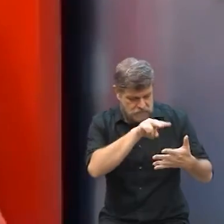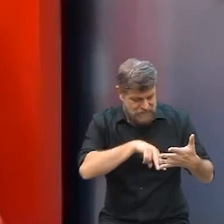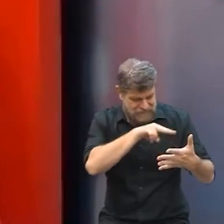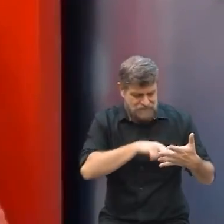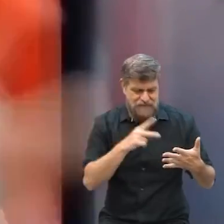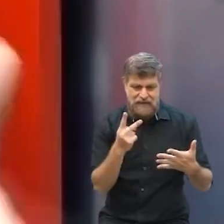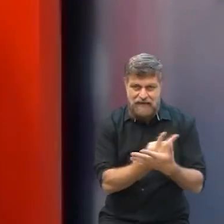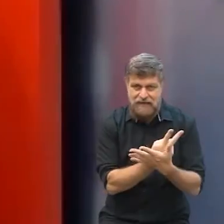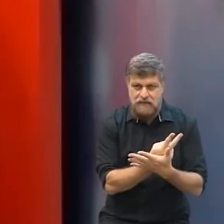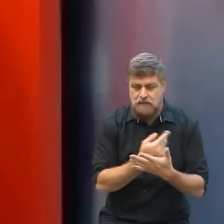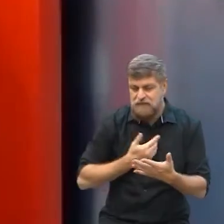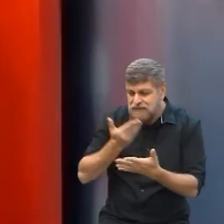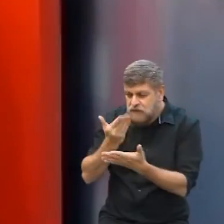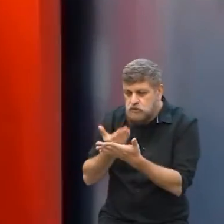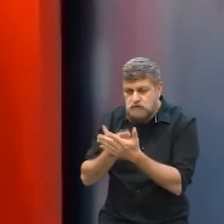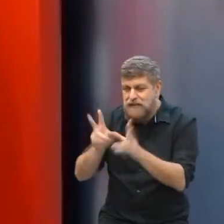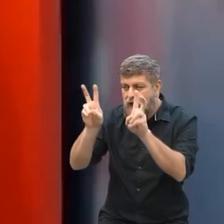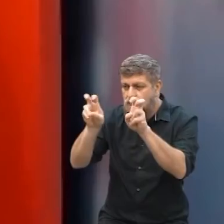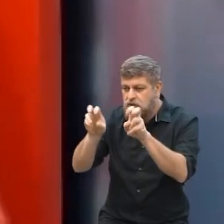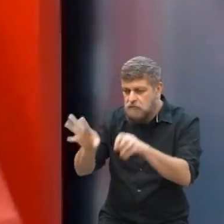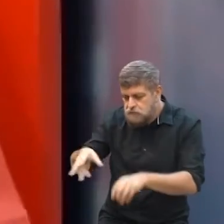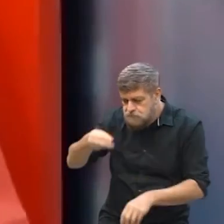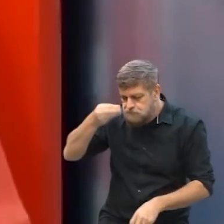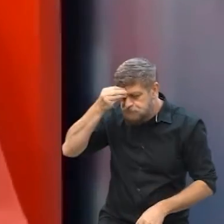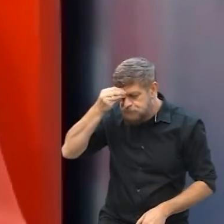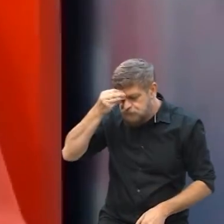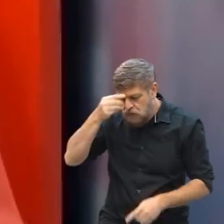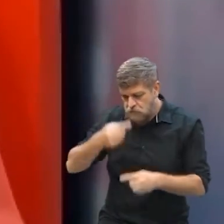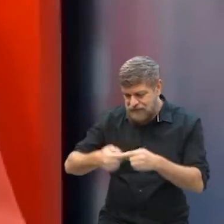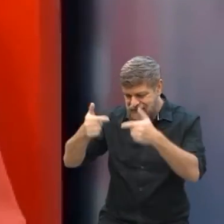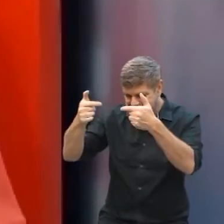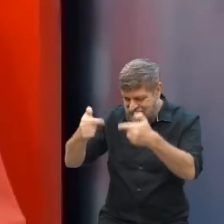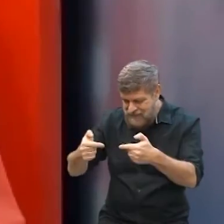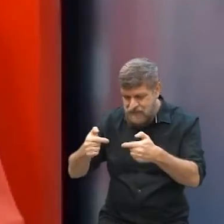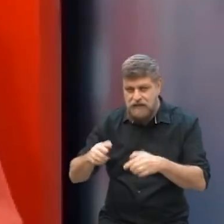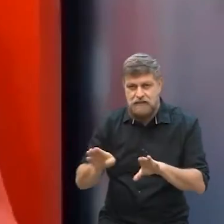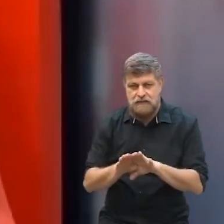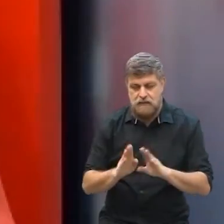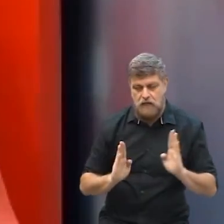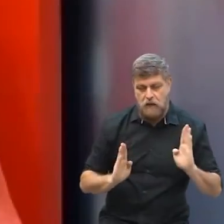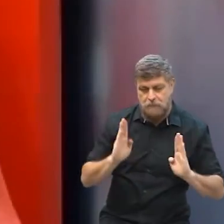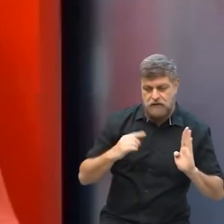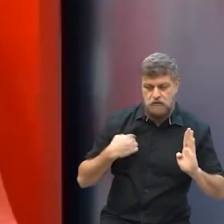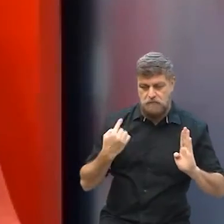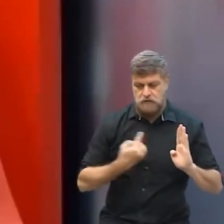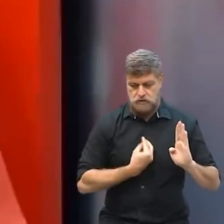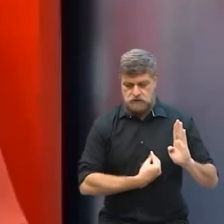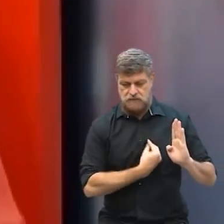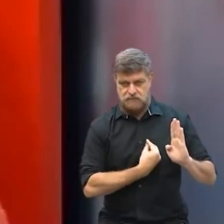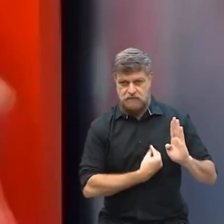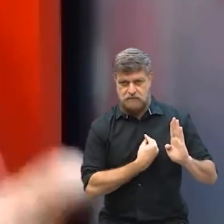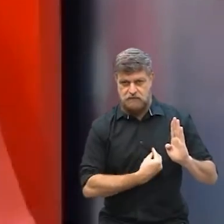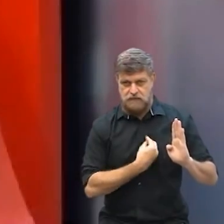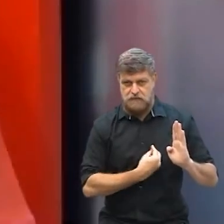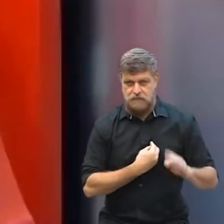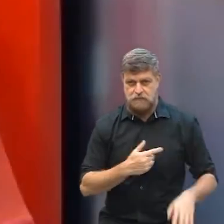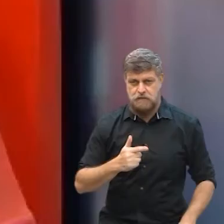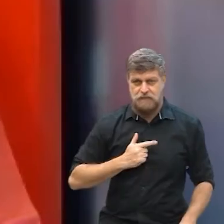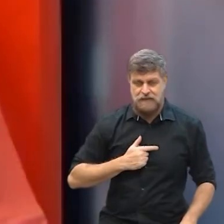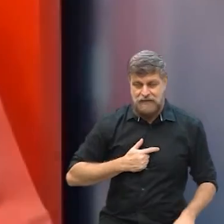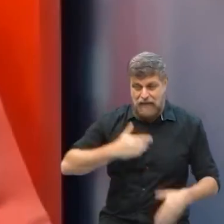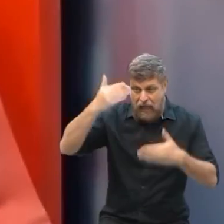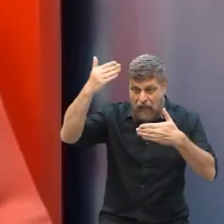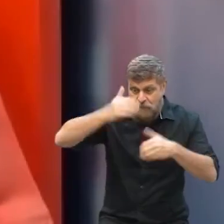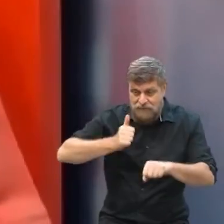errou, deixa eu estudar o tema da Guerra Fria. Porque, assim, a gente está num período que não está longe da